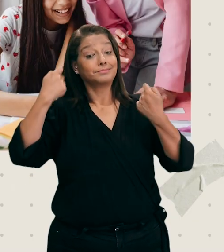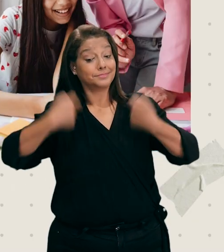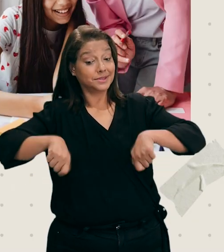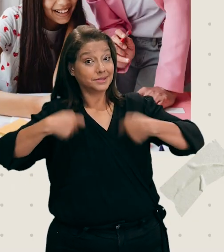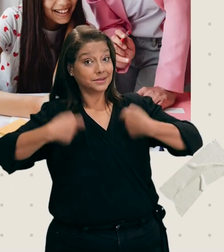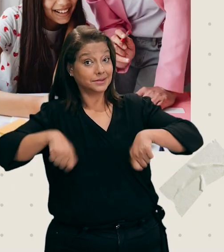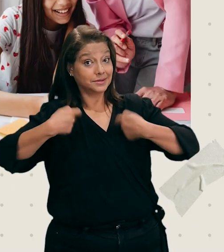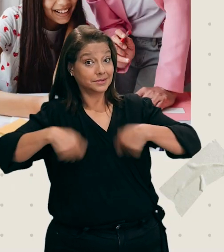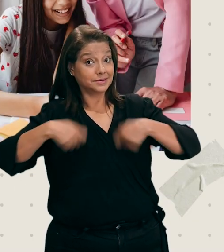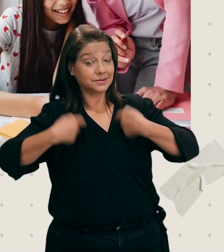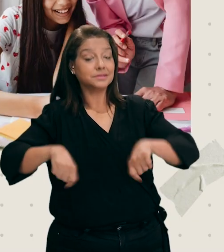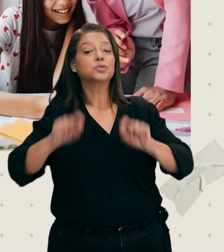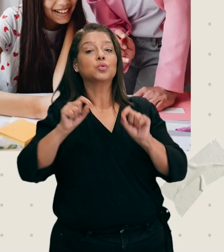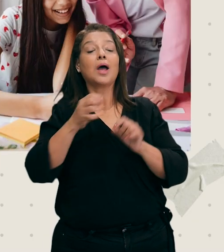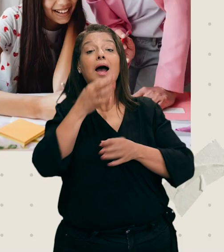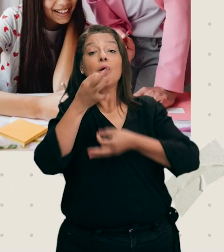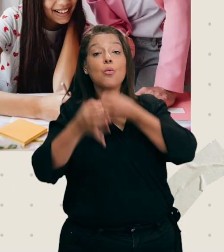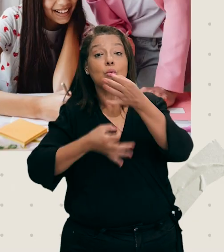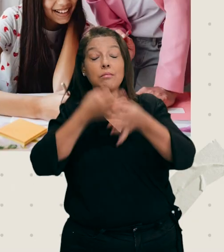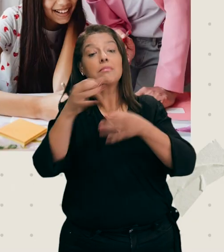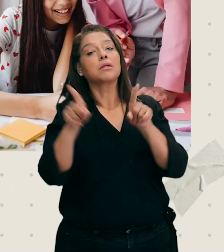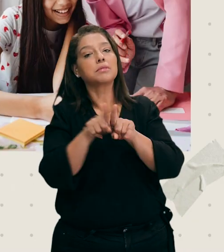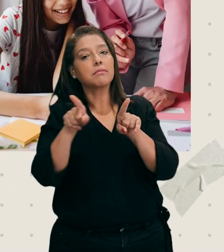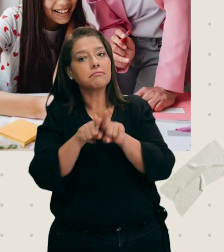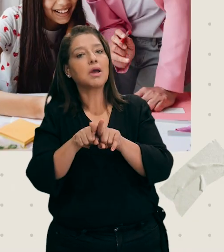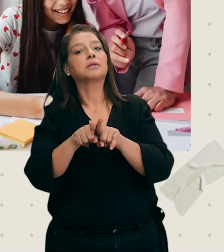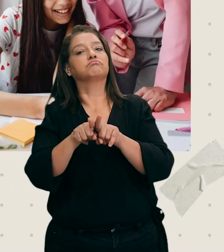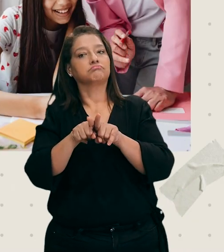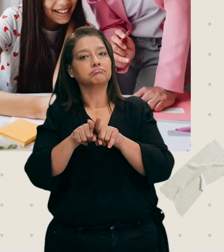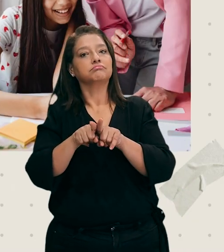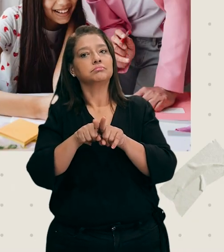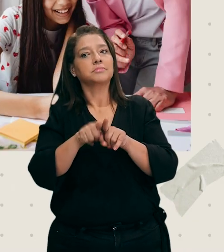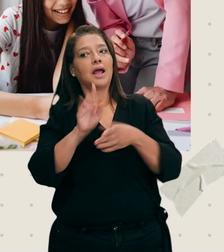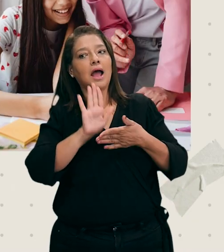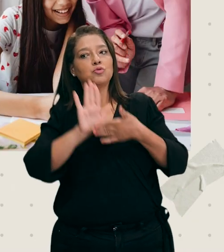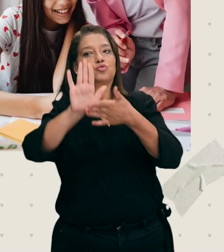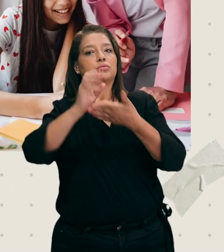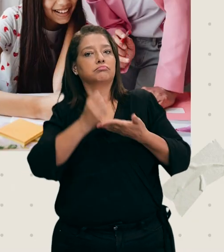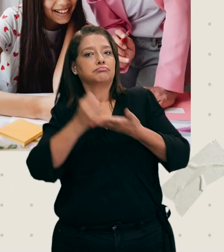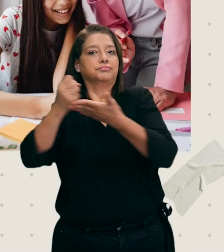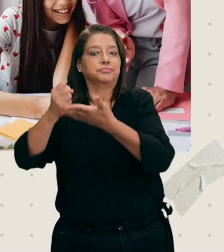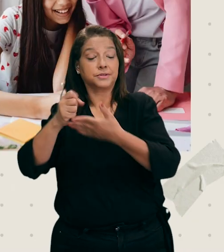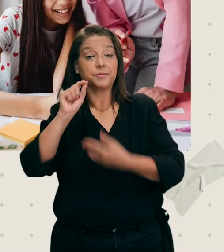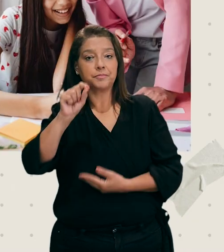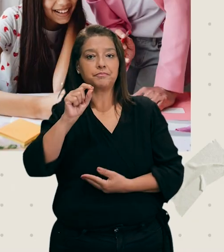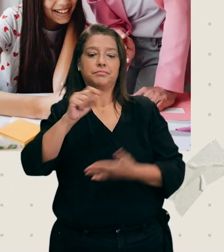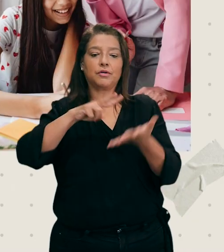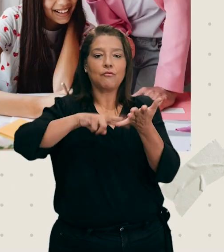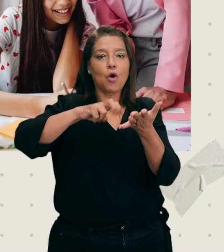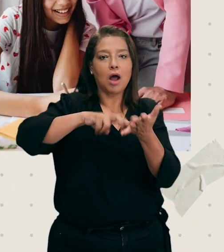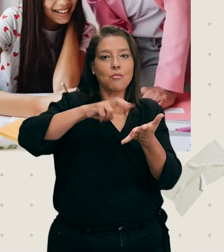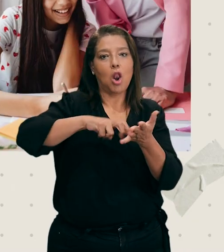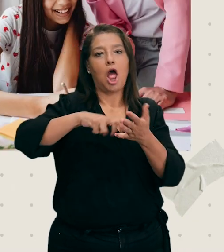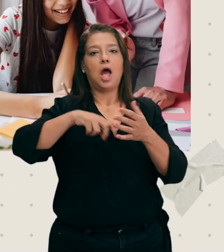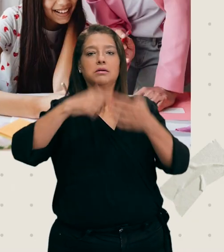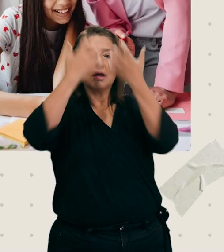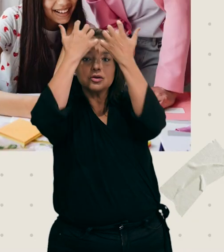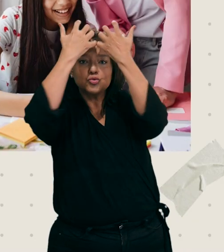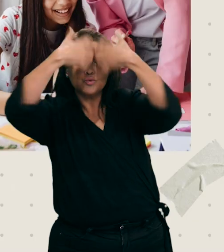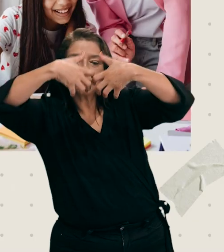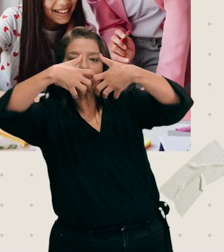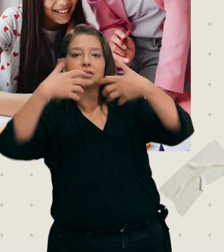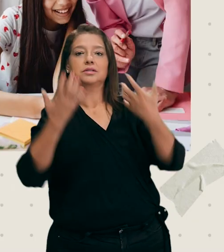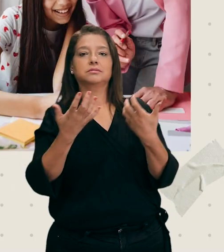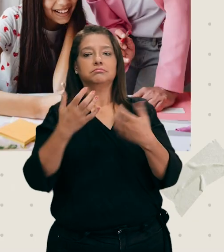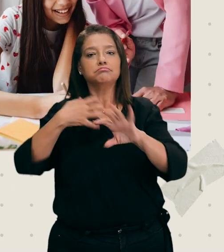ser. E os argumentos para sustentar essa ideia. Ampliação do vocabulário, melhora do